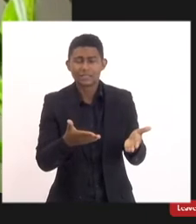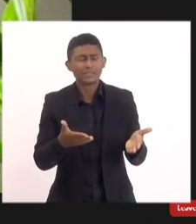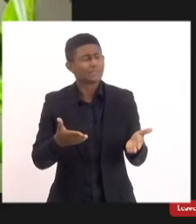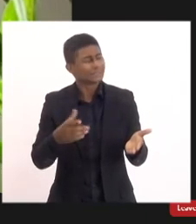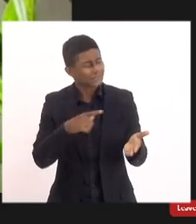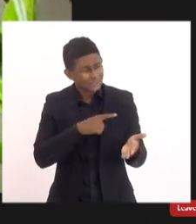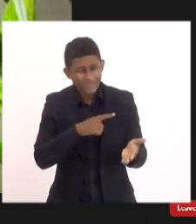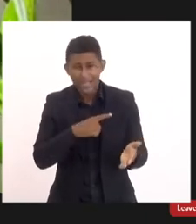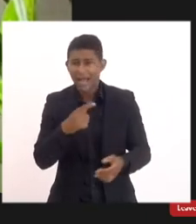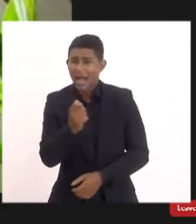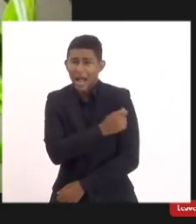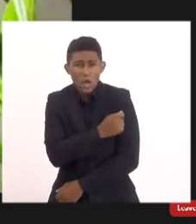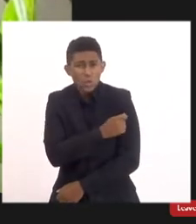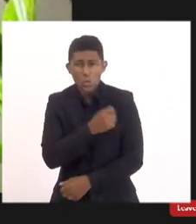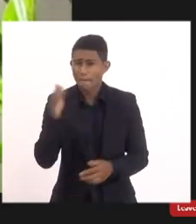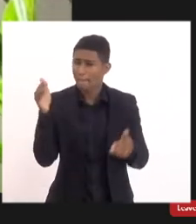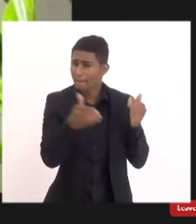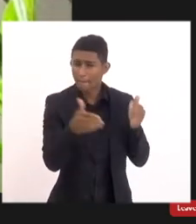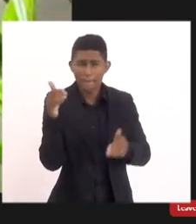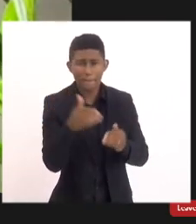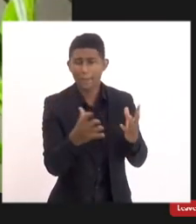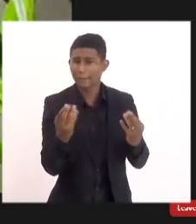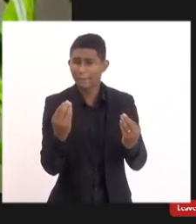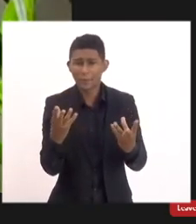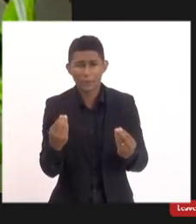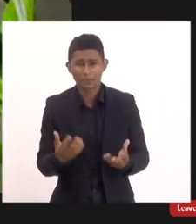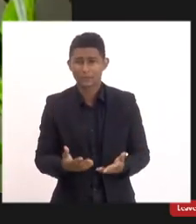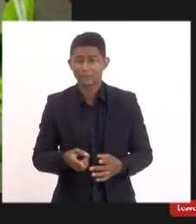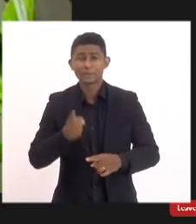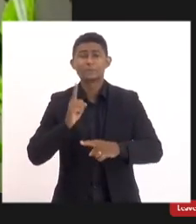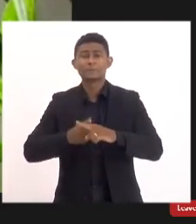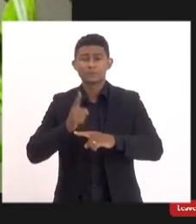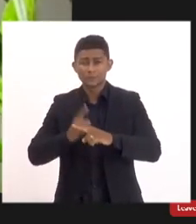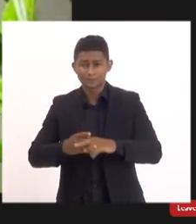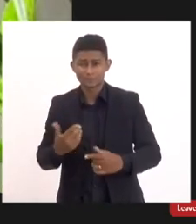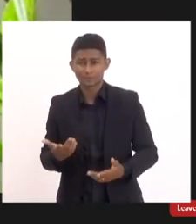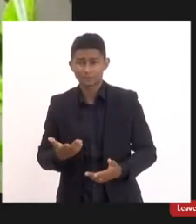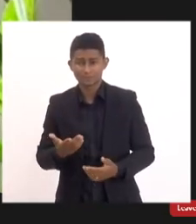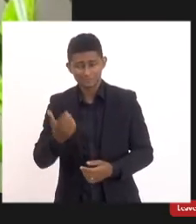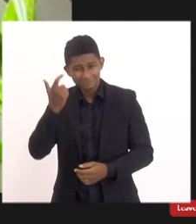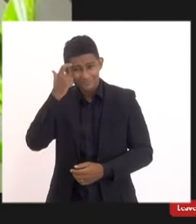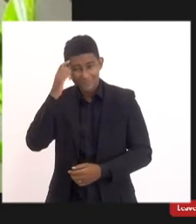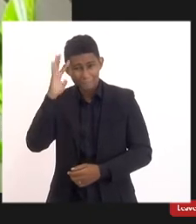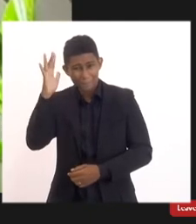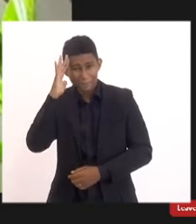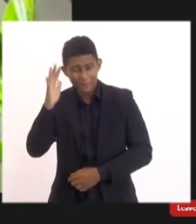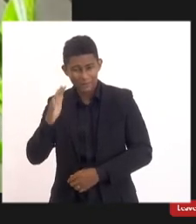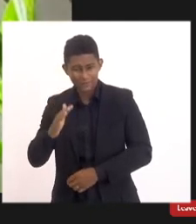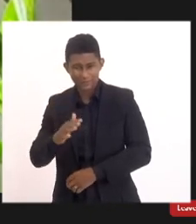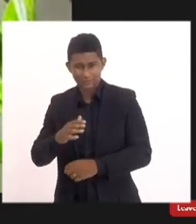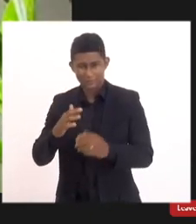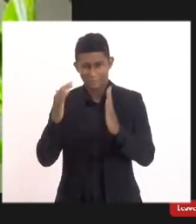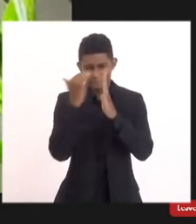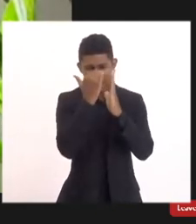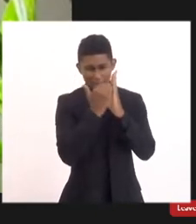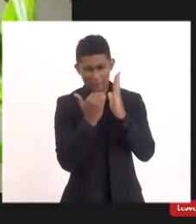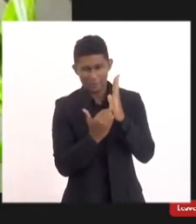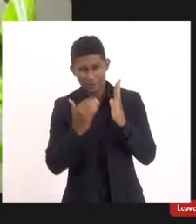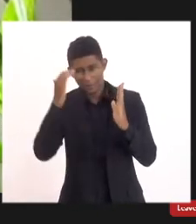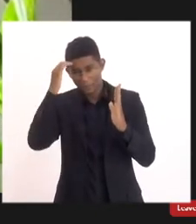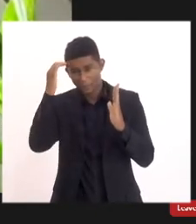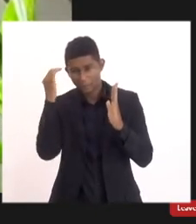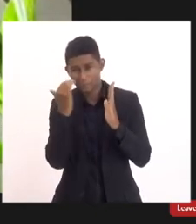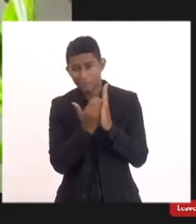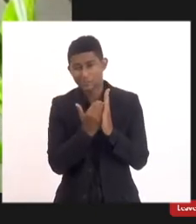nem para o pedagógico, nem para o cumprimento das medidas sanitárias, a gente